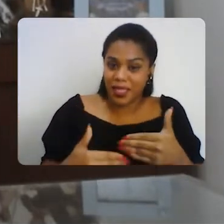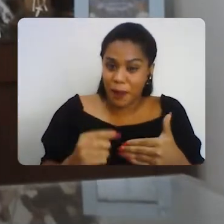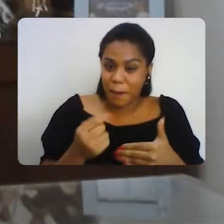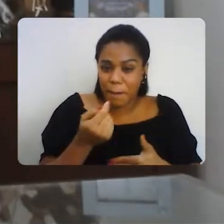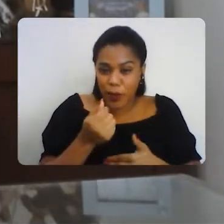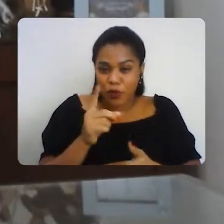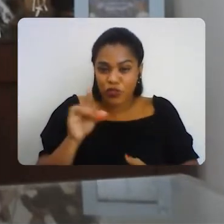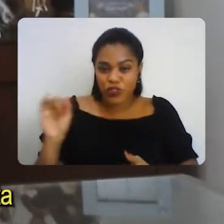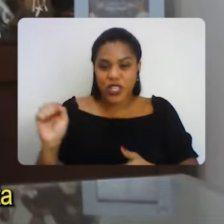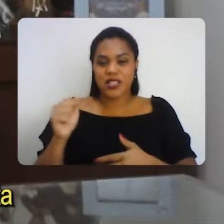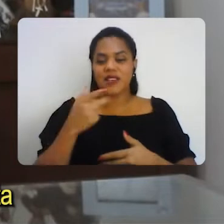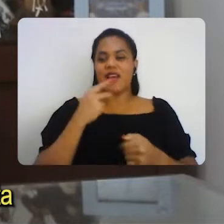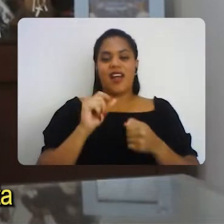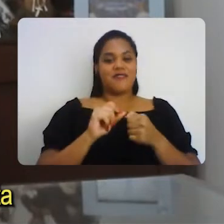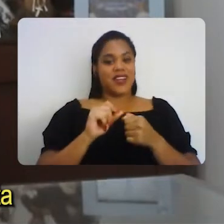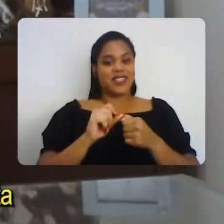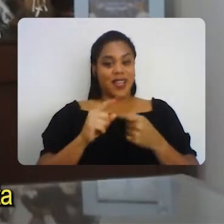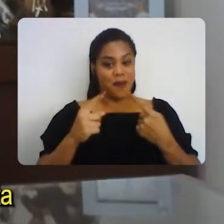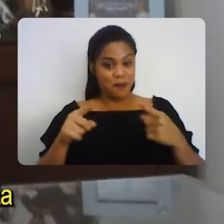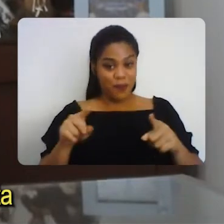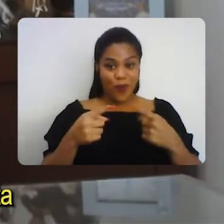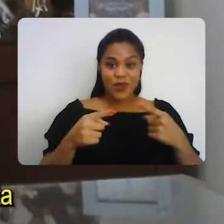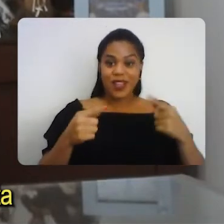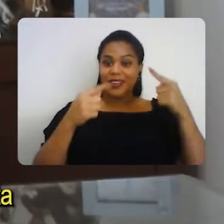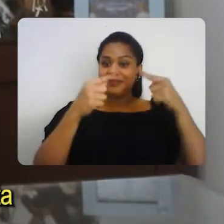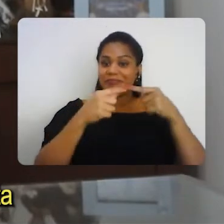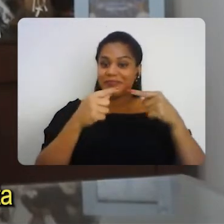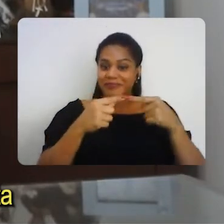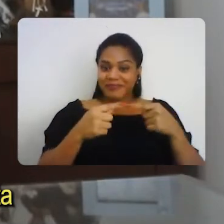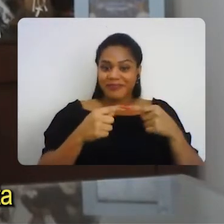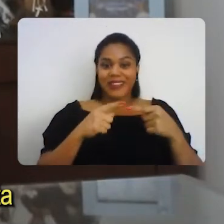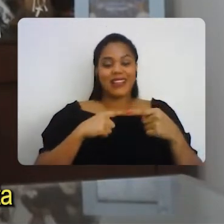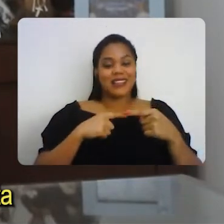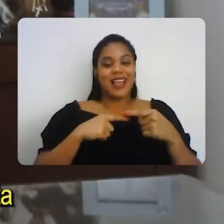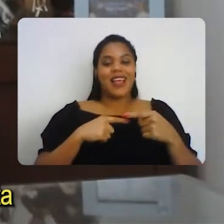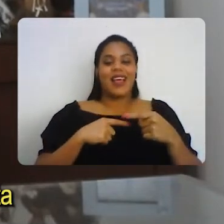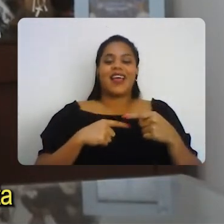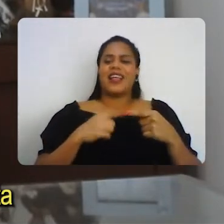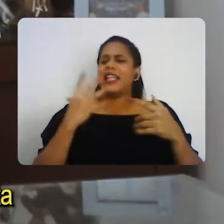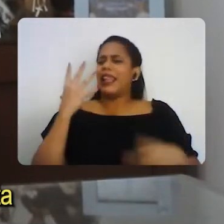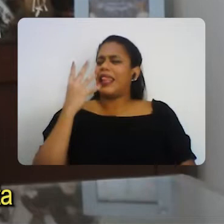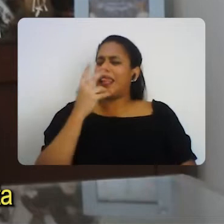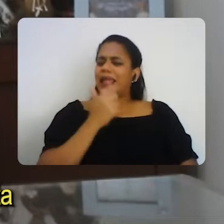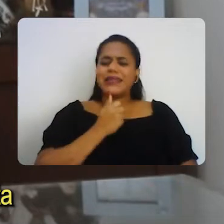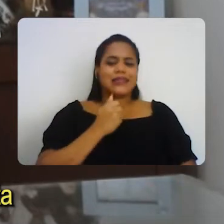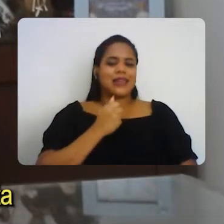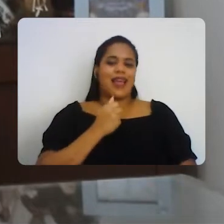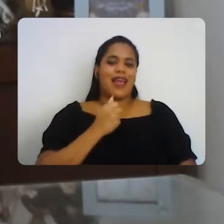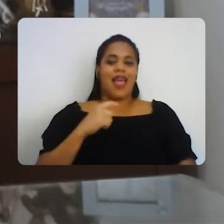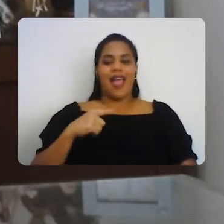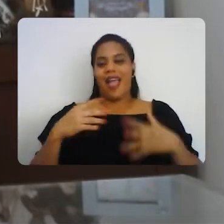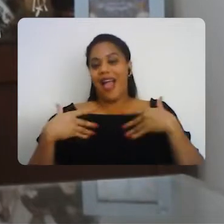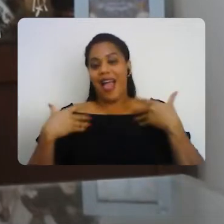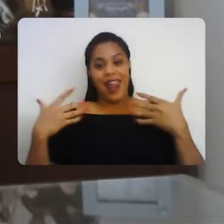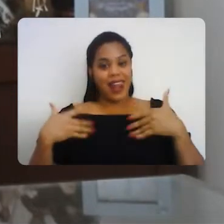dias depois, onde resultou nas canções que fazem parte dessa peça muito bonita